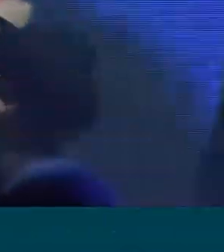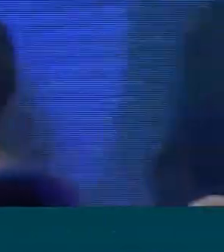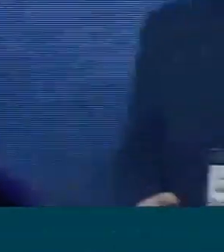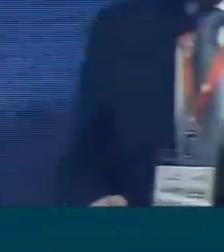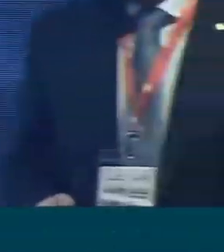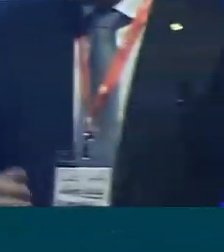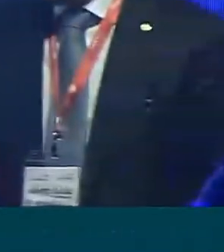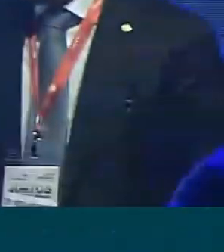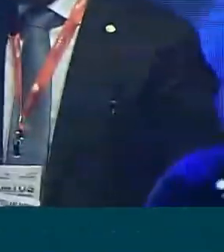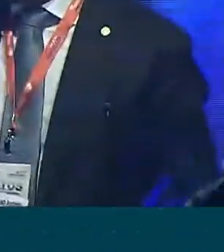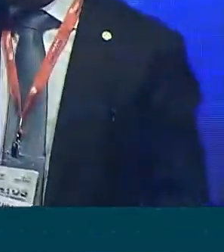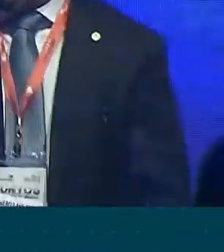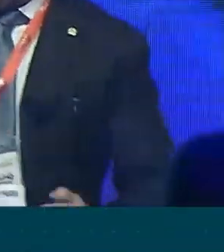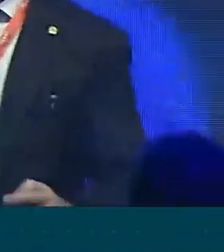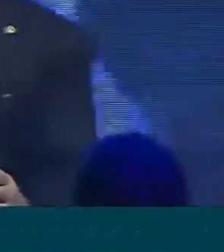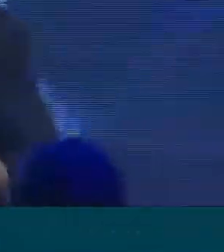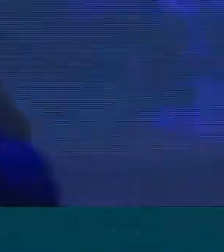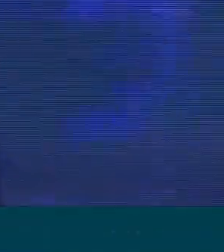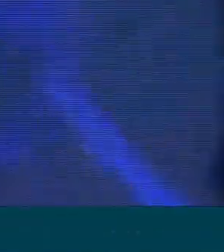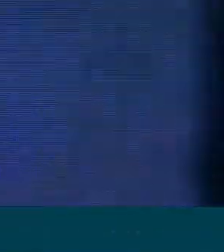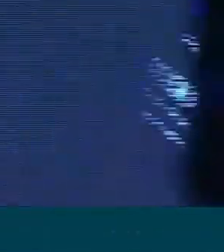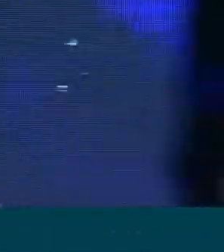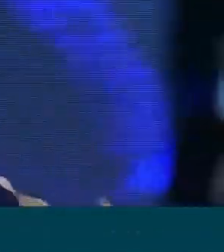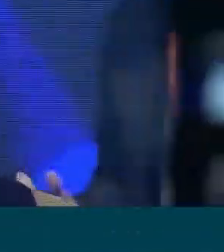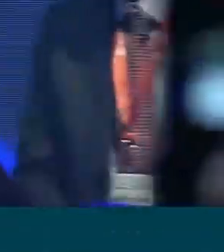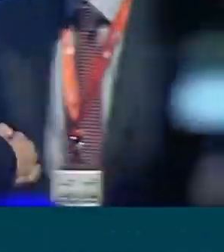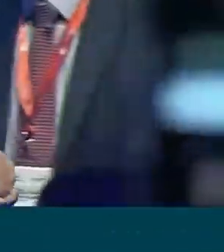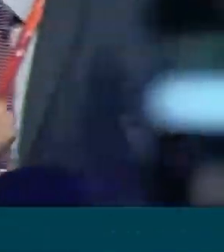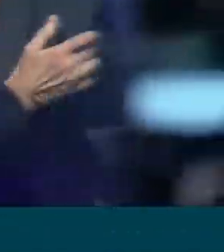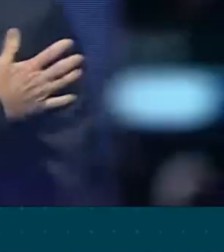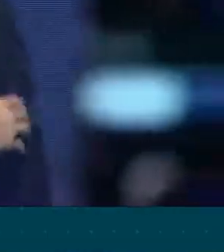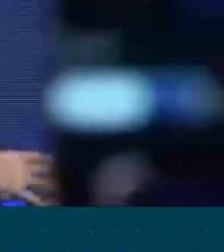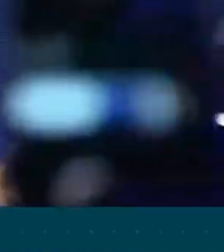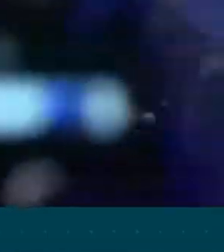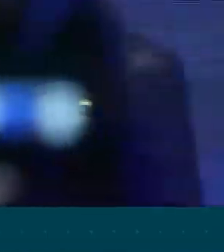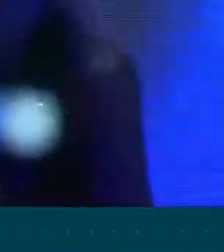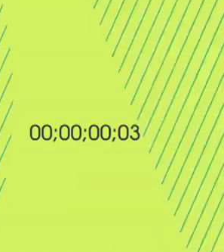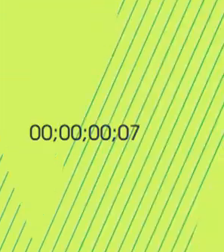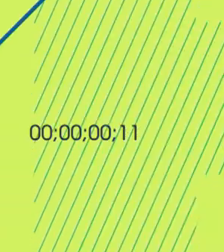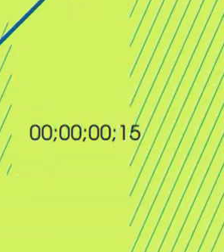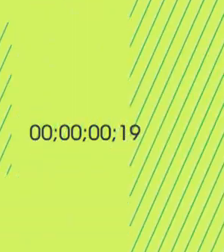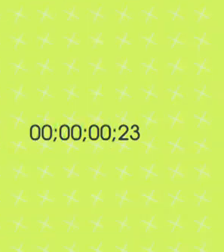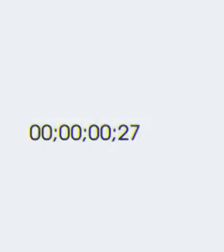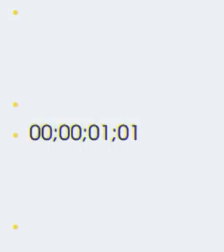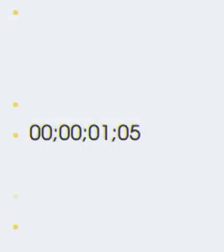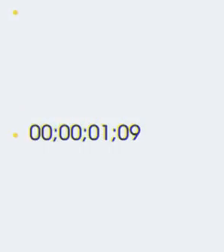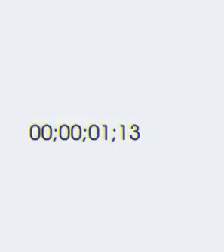Fena Brave, obrigada pelas palavras. Presidente da República, Jair Bolsonaro.